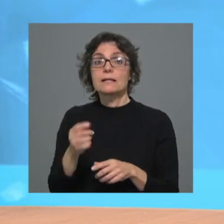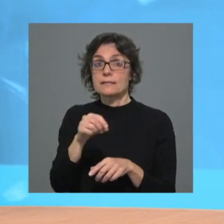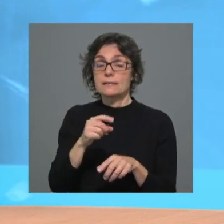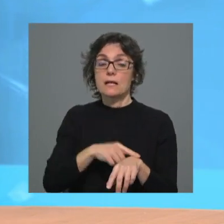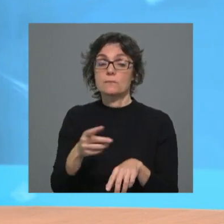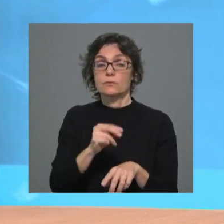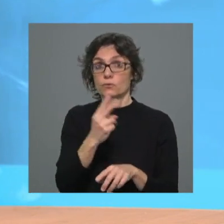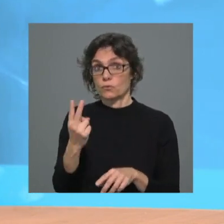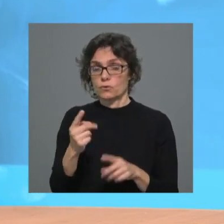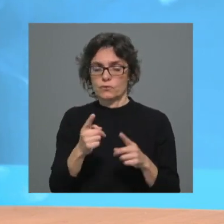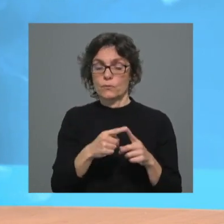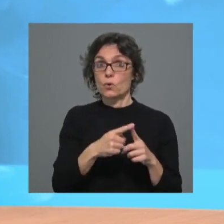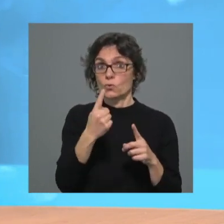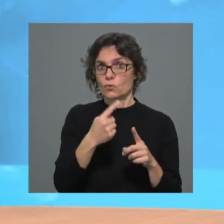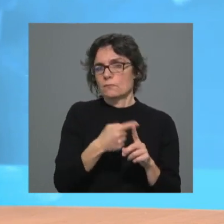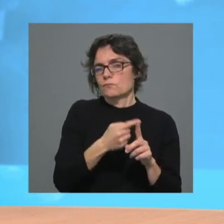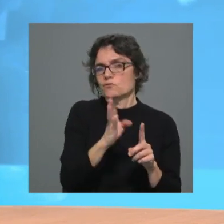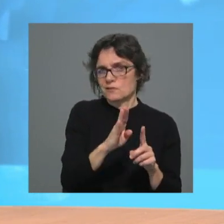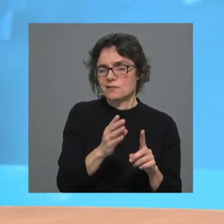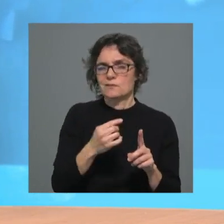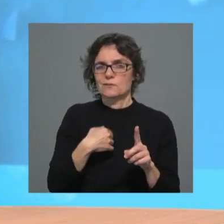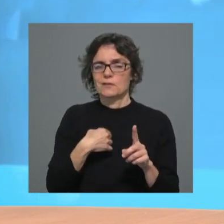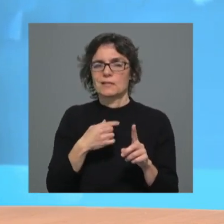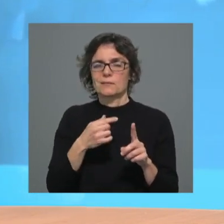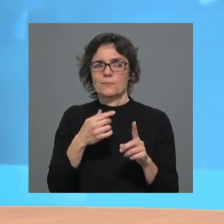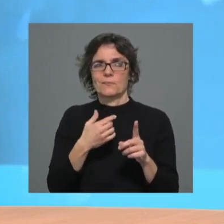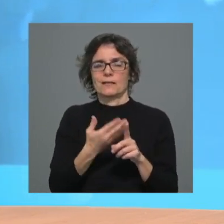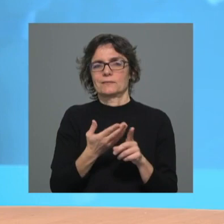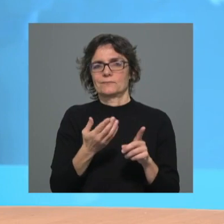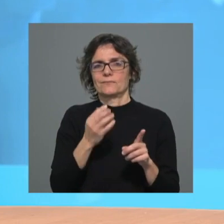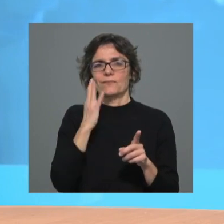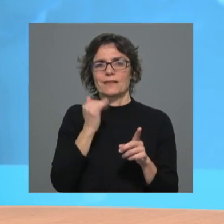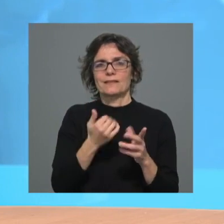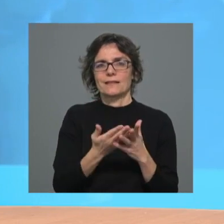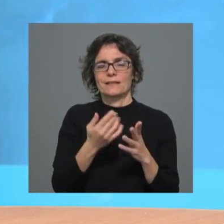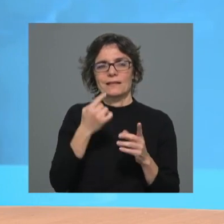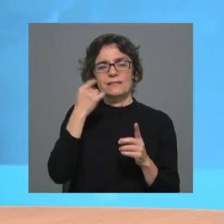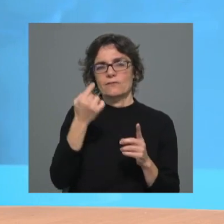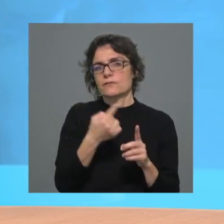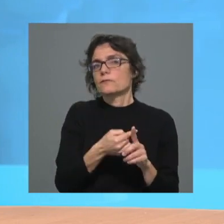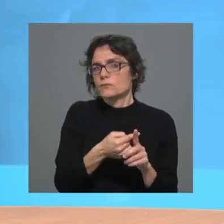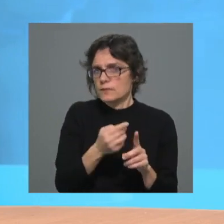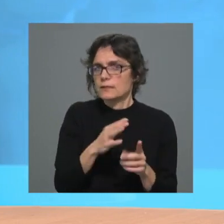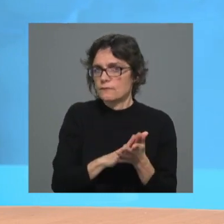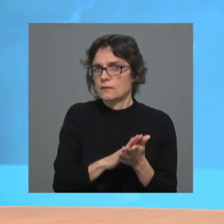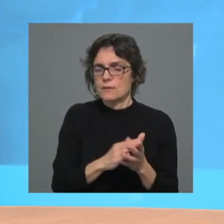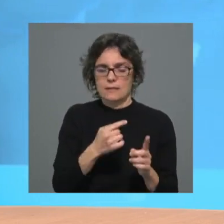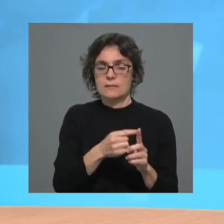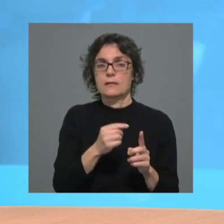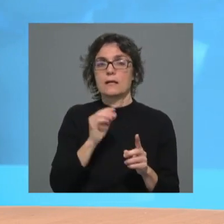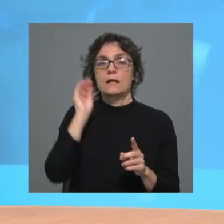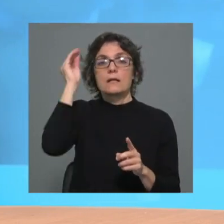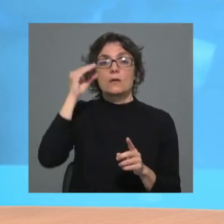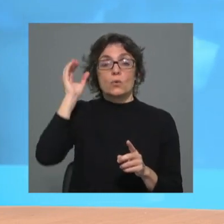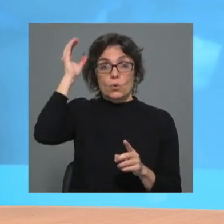mais positivo, se calhar, para que também não fique uma imagem excessivamente negativa da viagem. Na República Democrática do